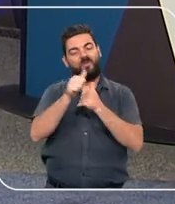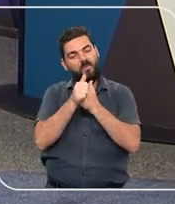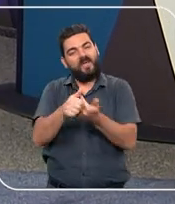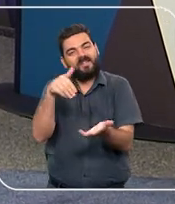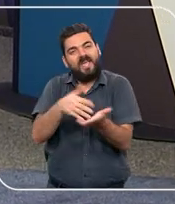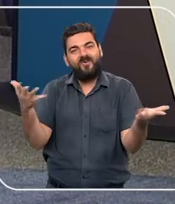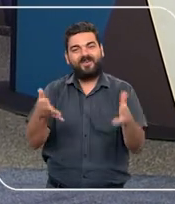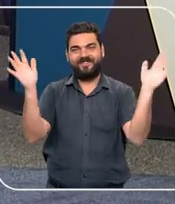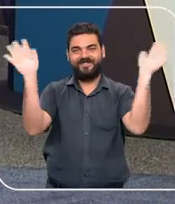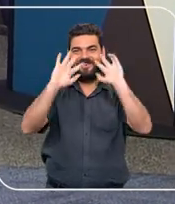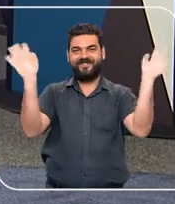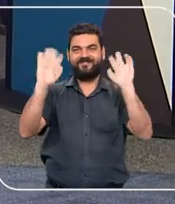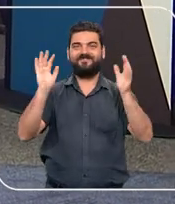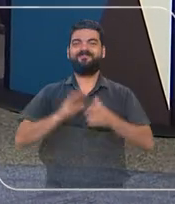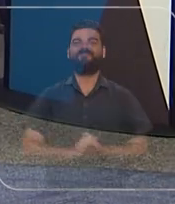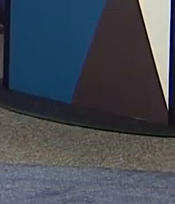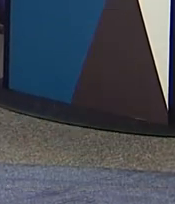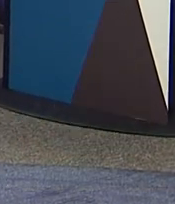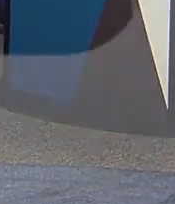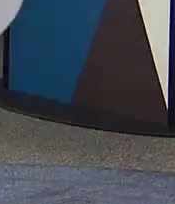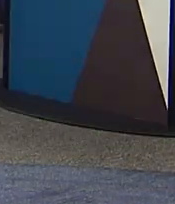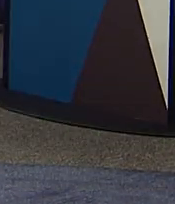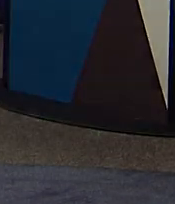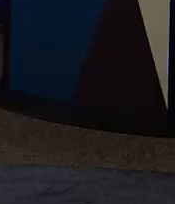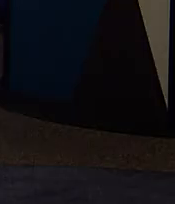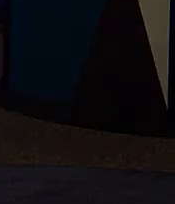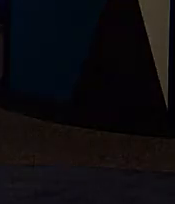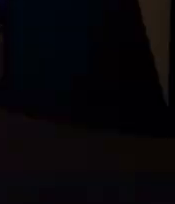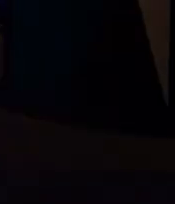agradeço pela companhia tchau tchau